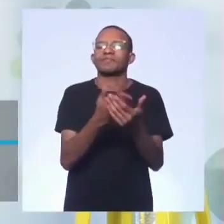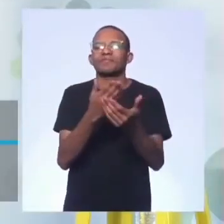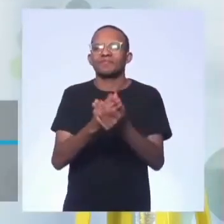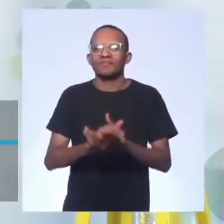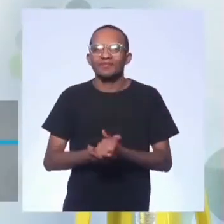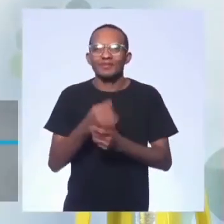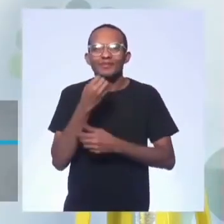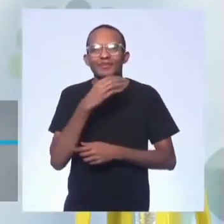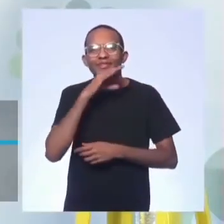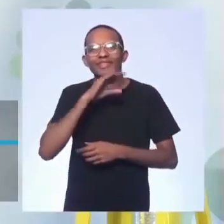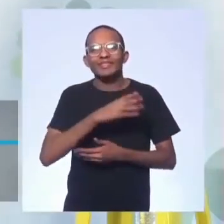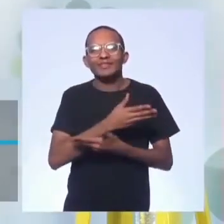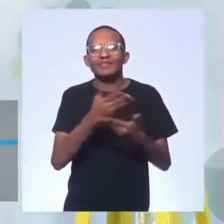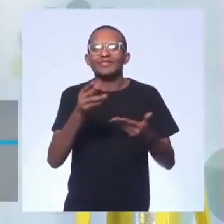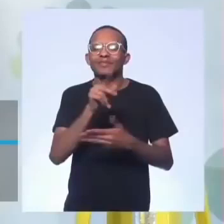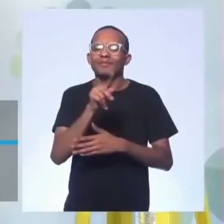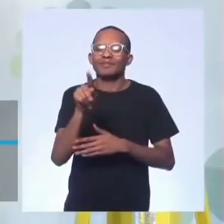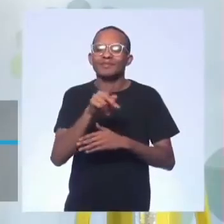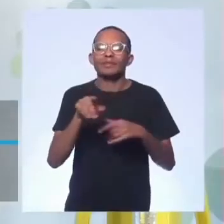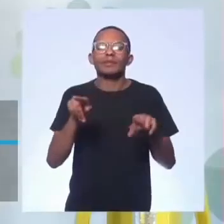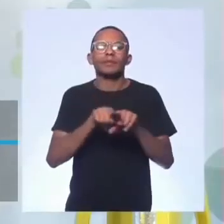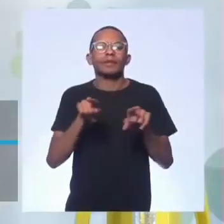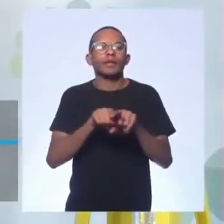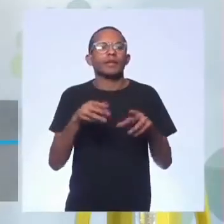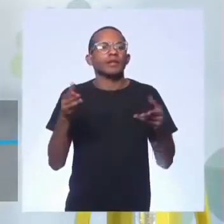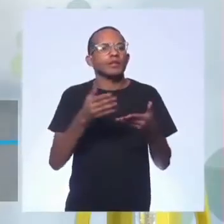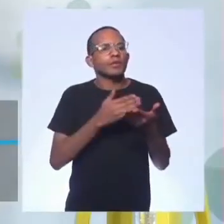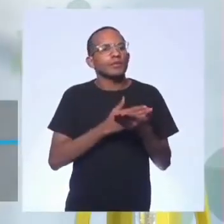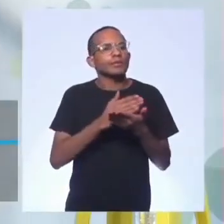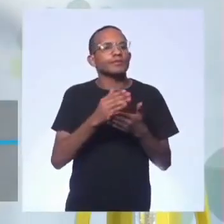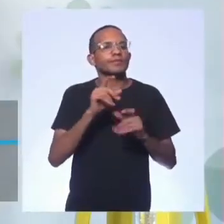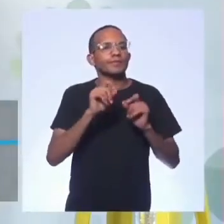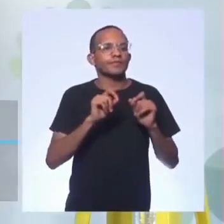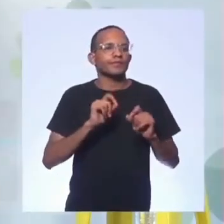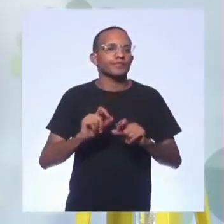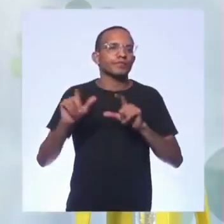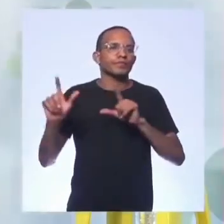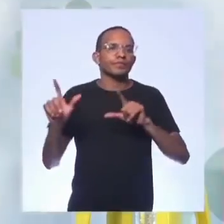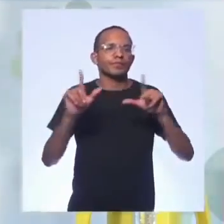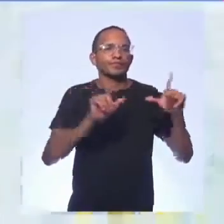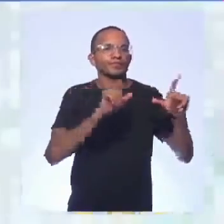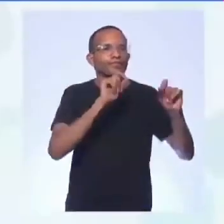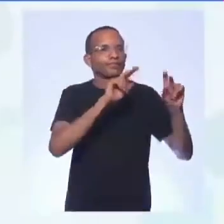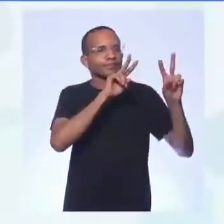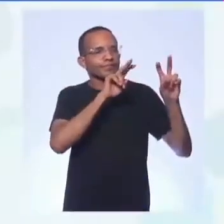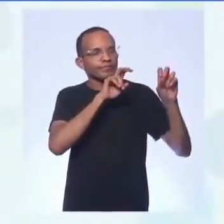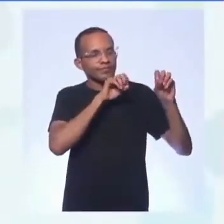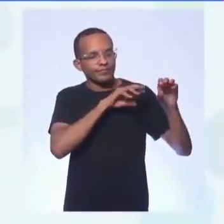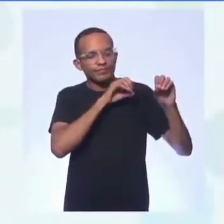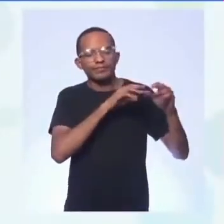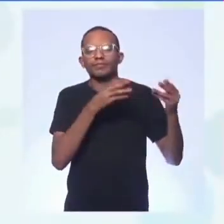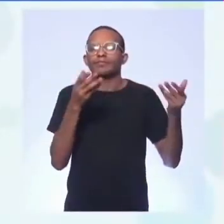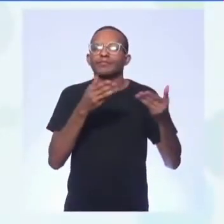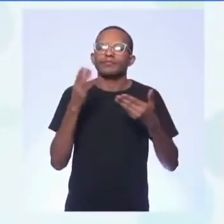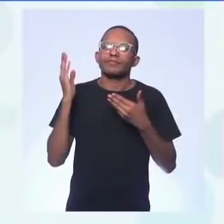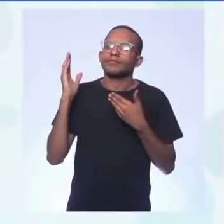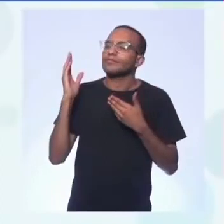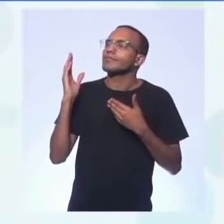estudando. Boa tarde para vocês, profs. E já vamos colocar aqui na tela o tema da aula de